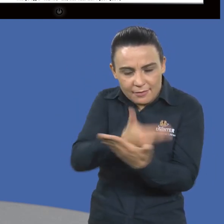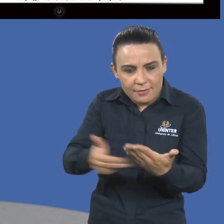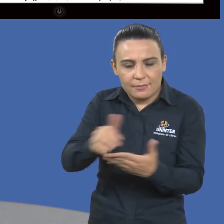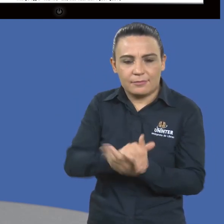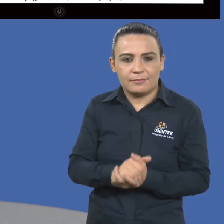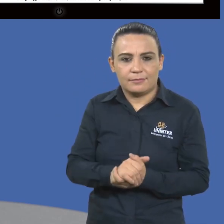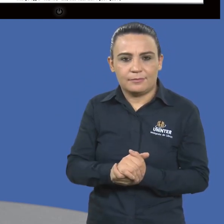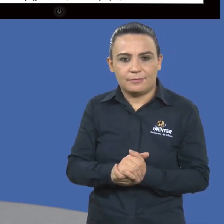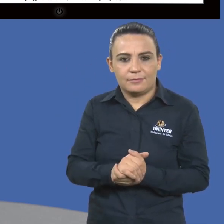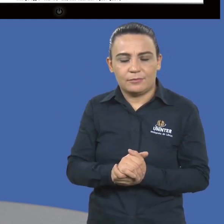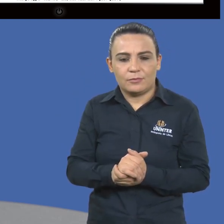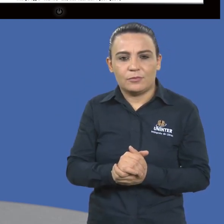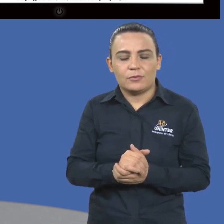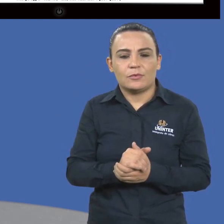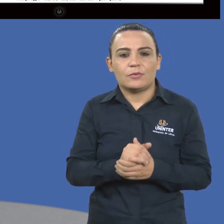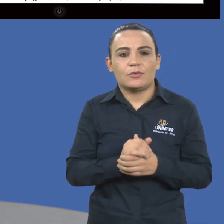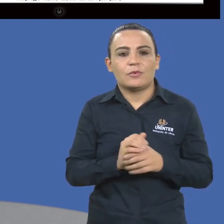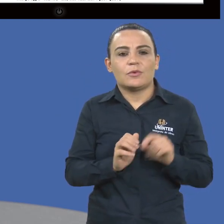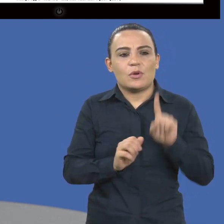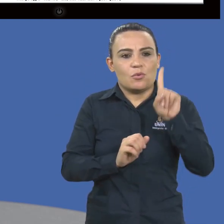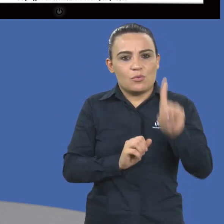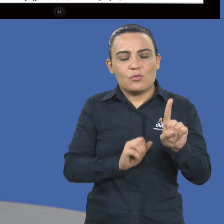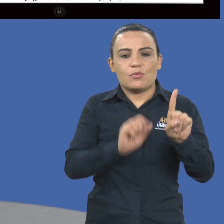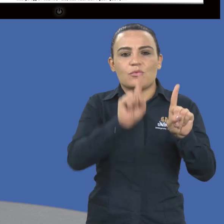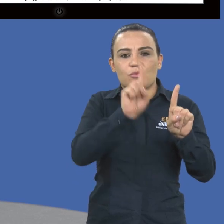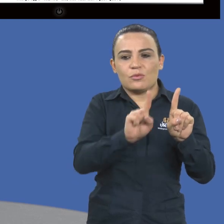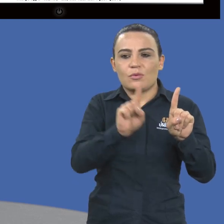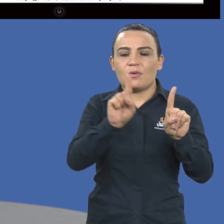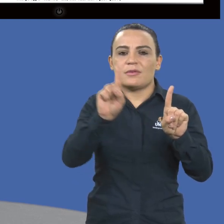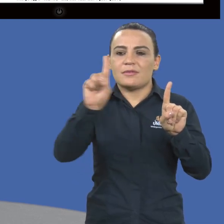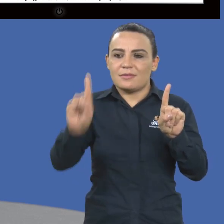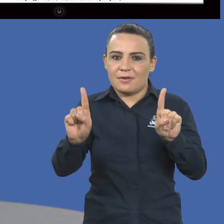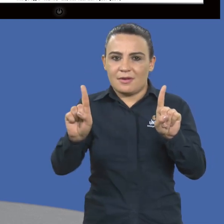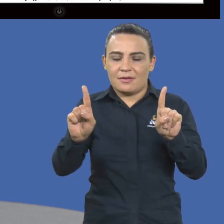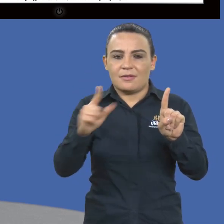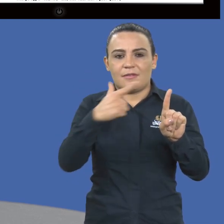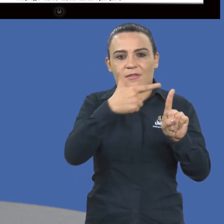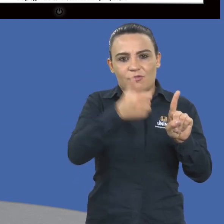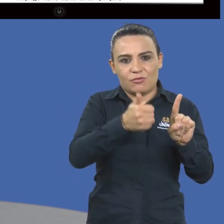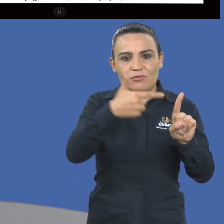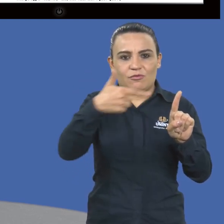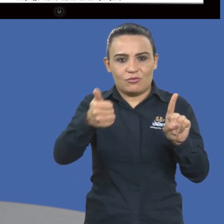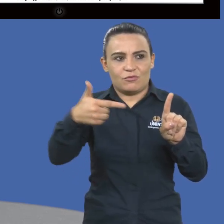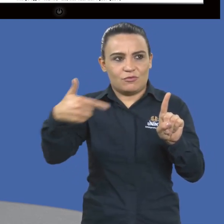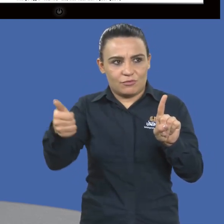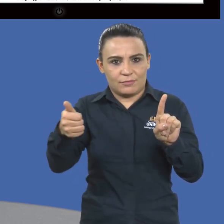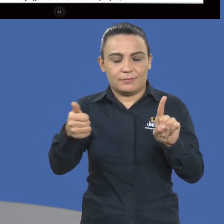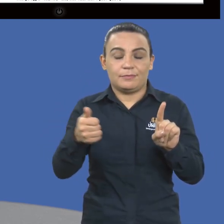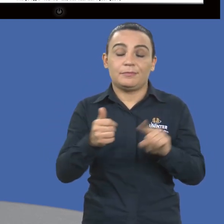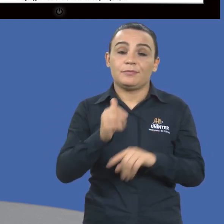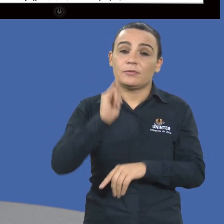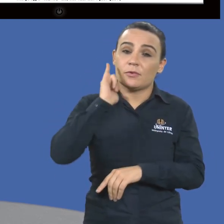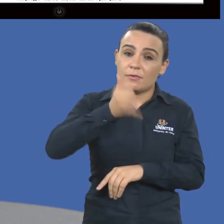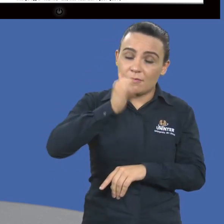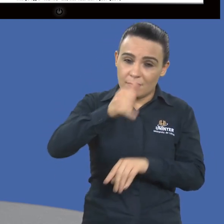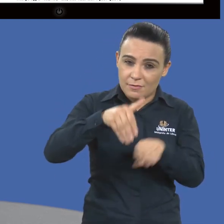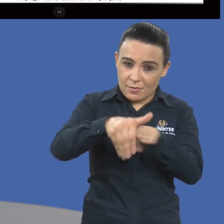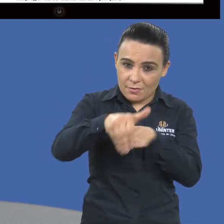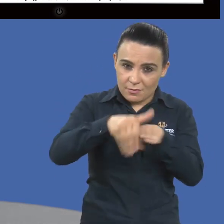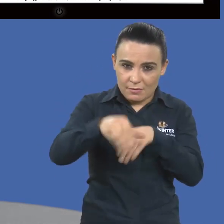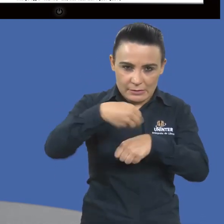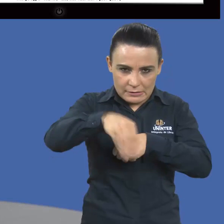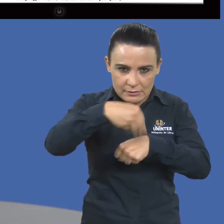ver 1, 2 e 3 cromossomos 21, tá certo? Então, eu gostaria